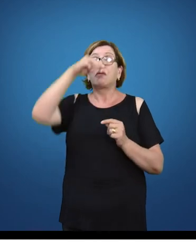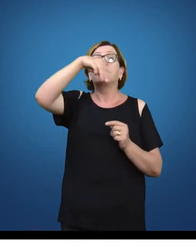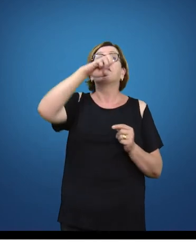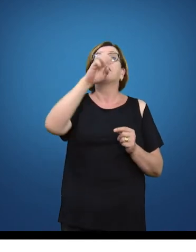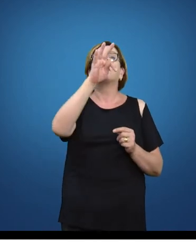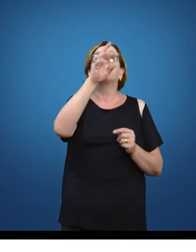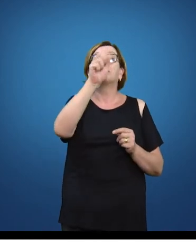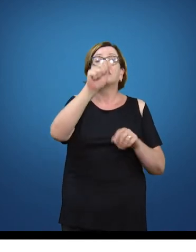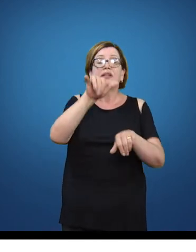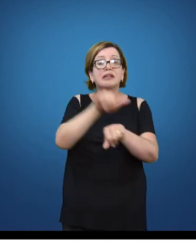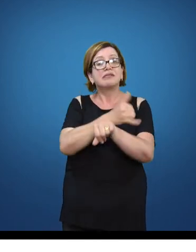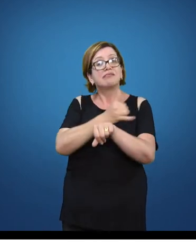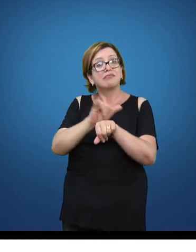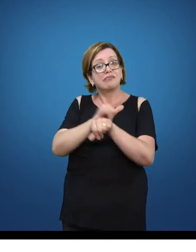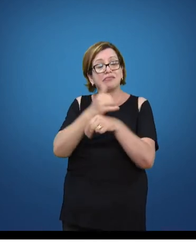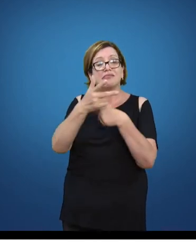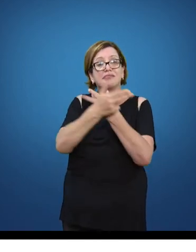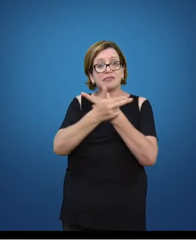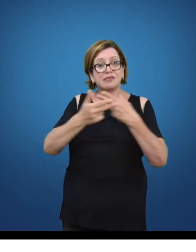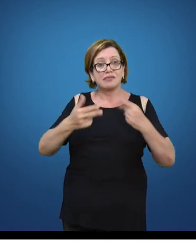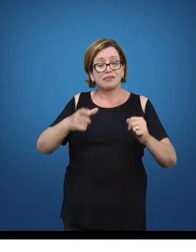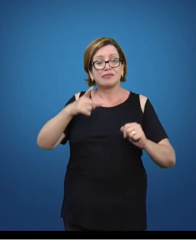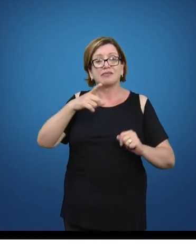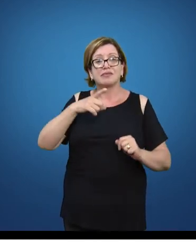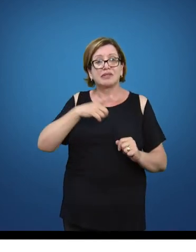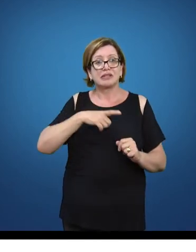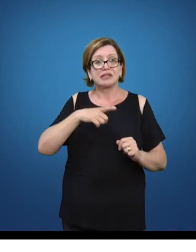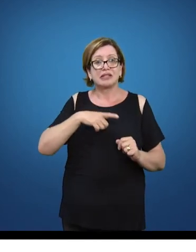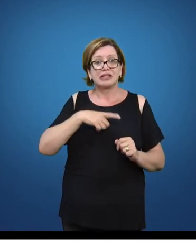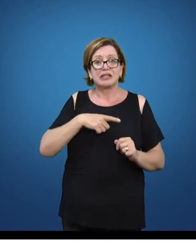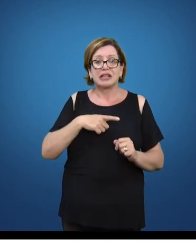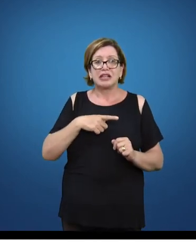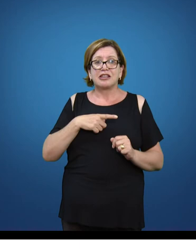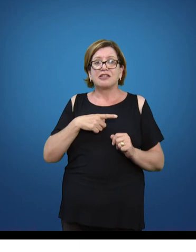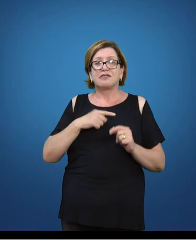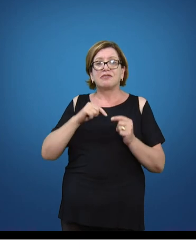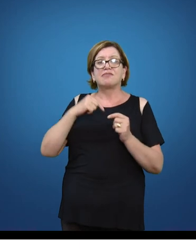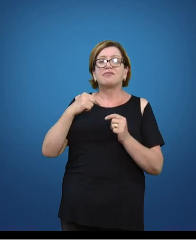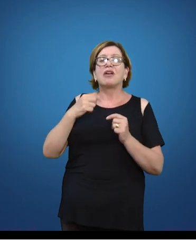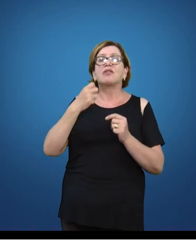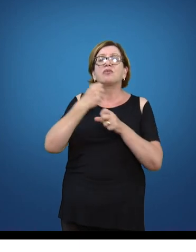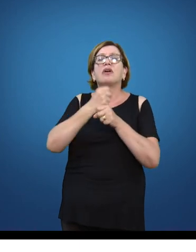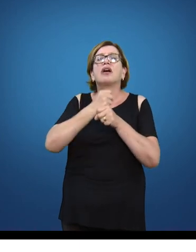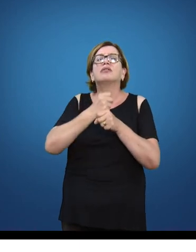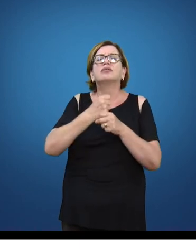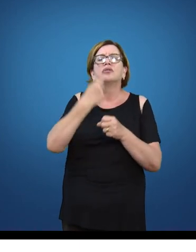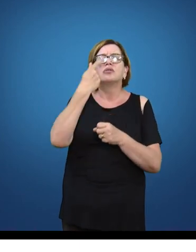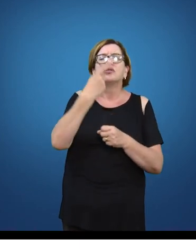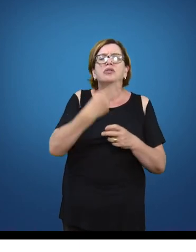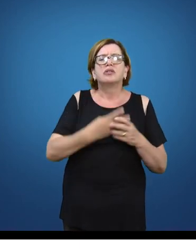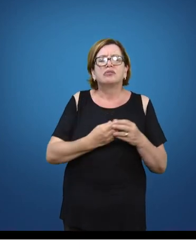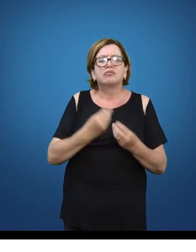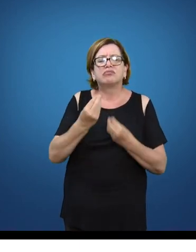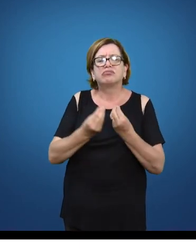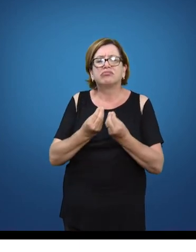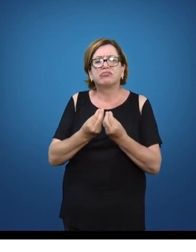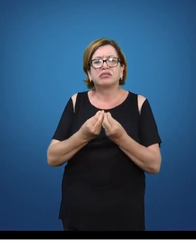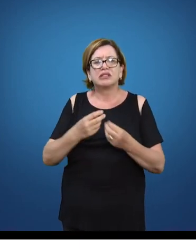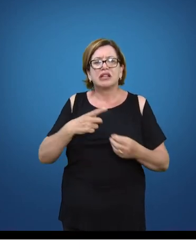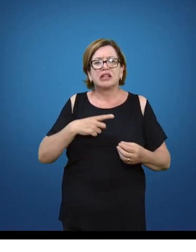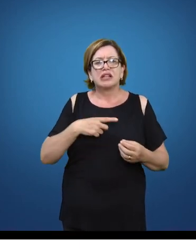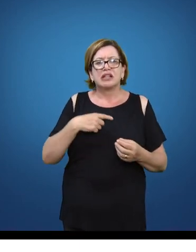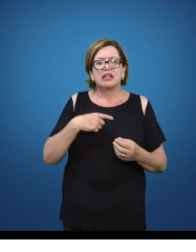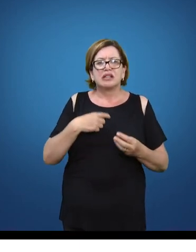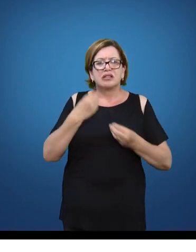estabelece estratégias que a gente tenha a um certo período de tempo que os governantes têm um determinado tempo